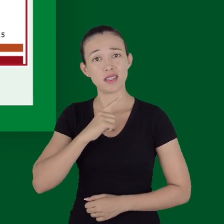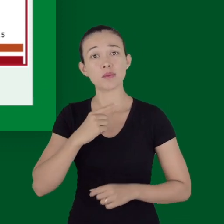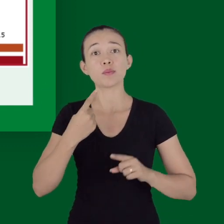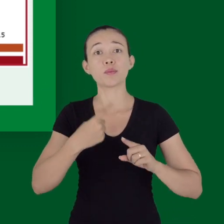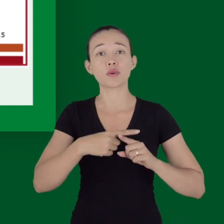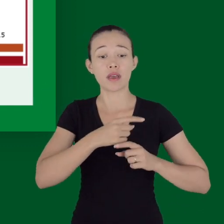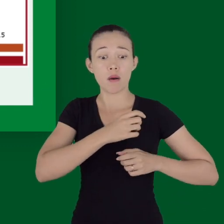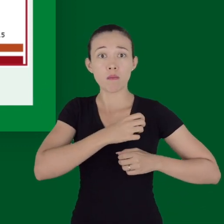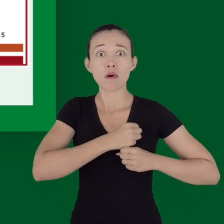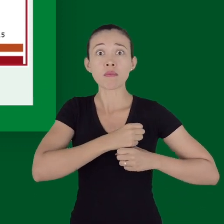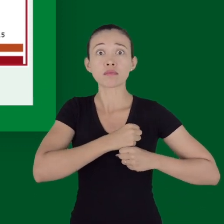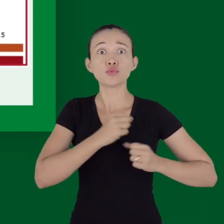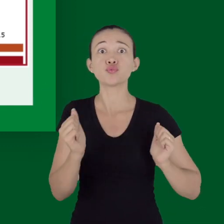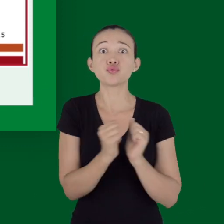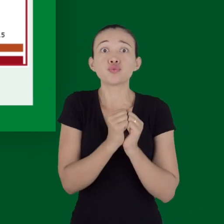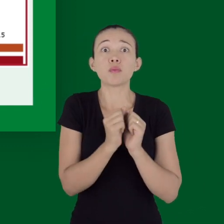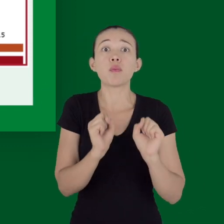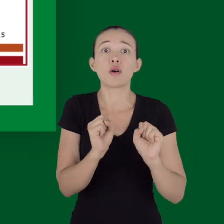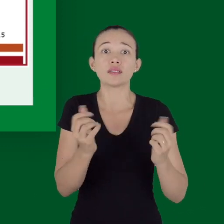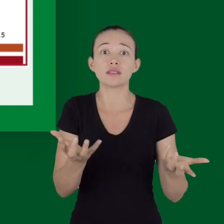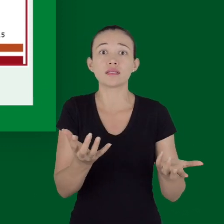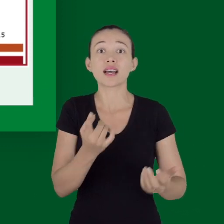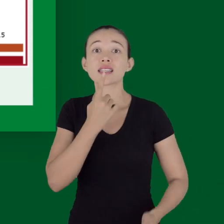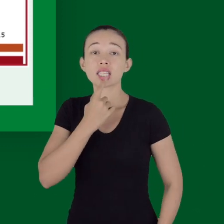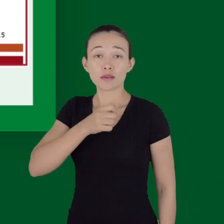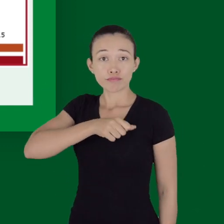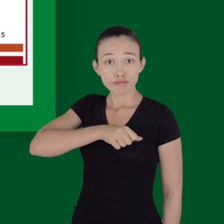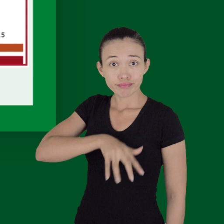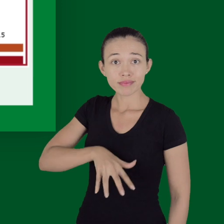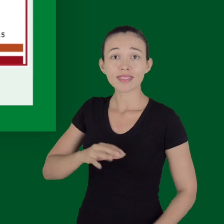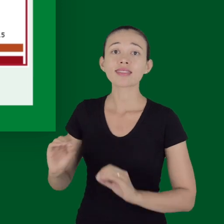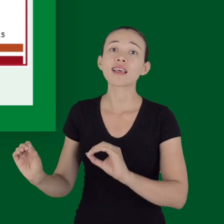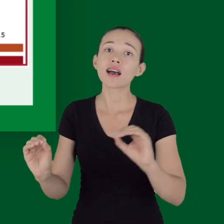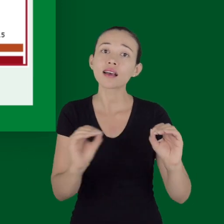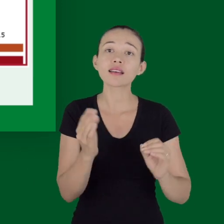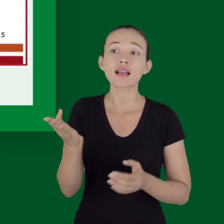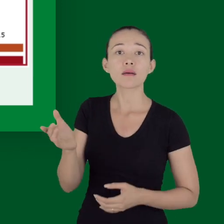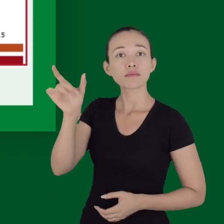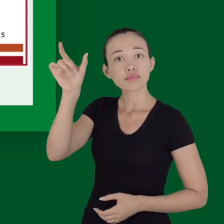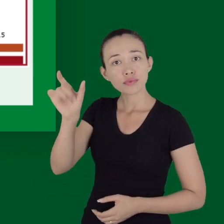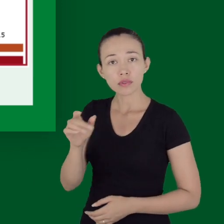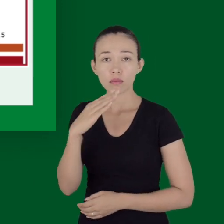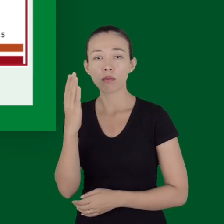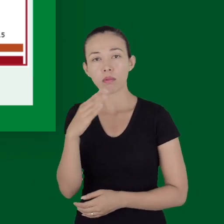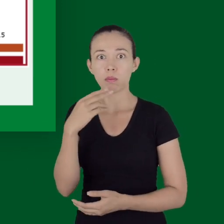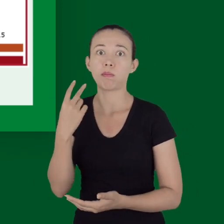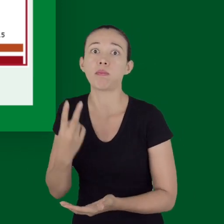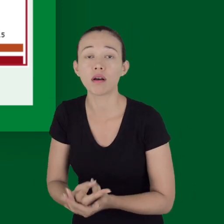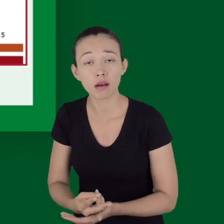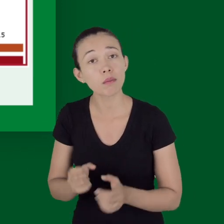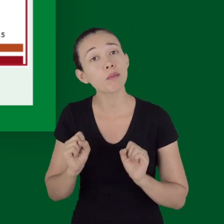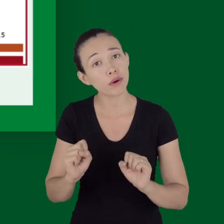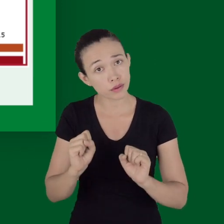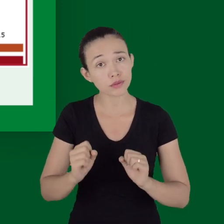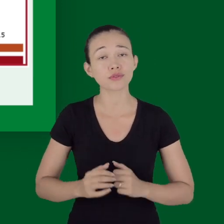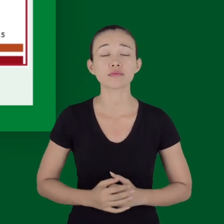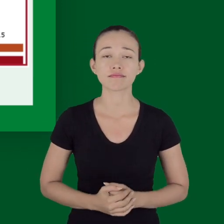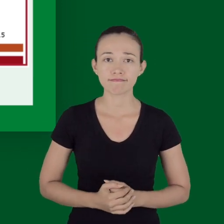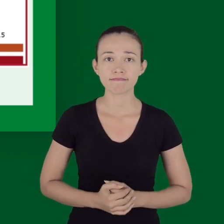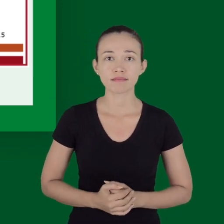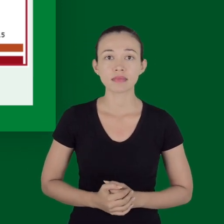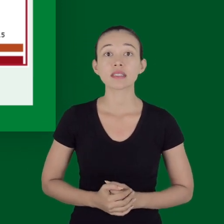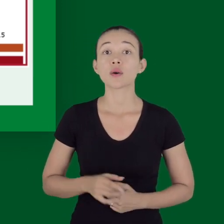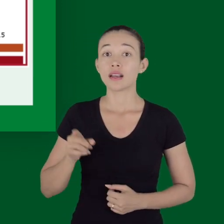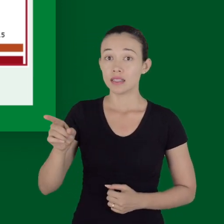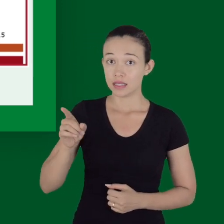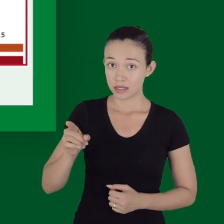porque o átrio pode bater junto com o ventrículo e isso não gerar débito, o paciente desmaiar, né? Geralmente,